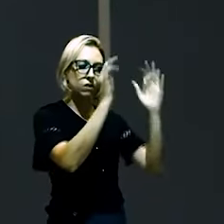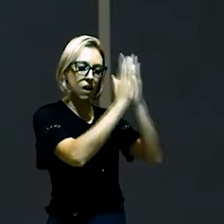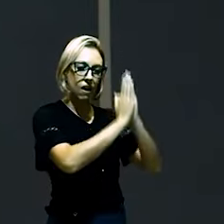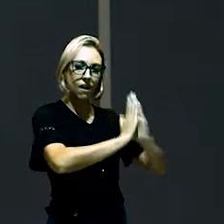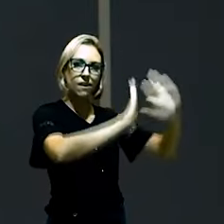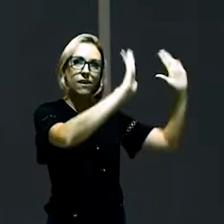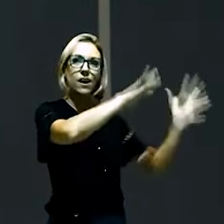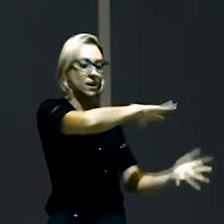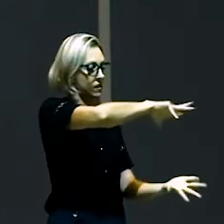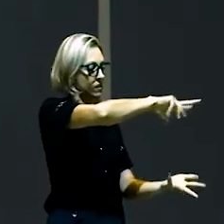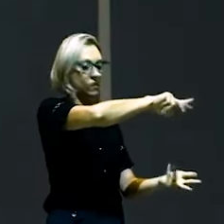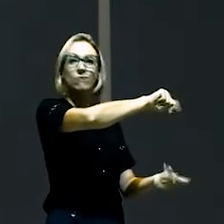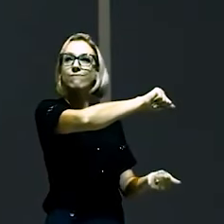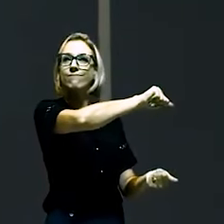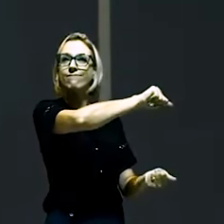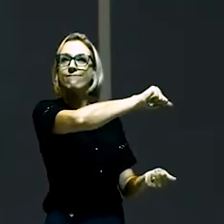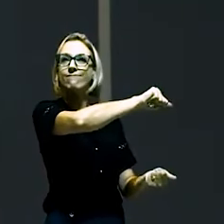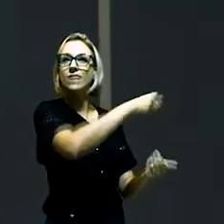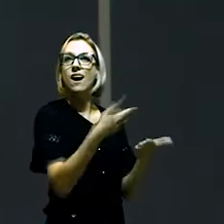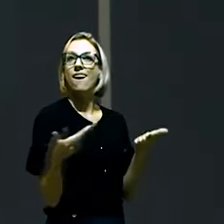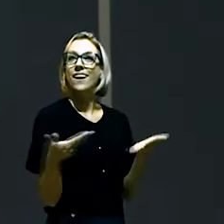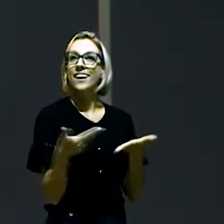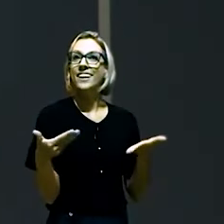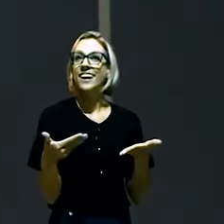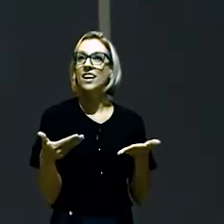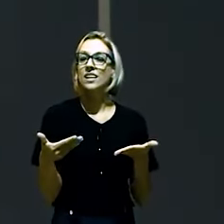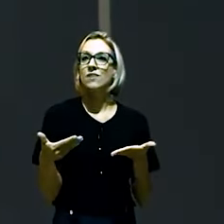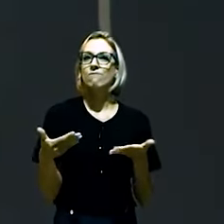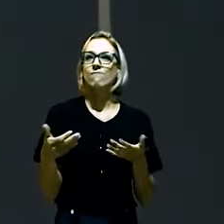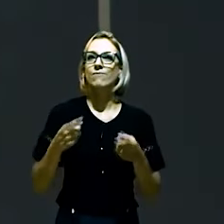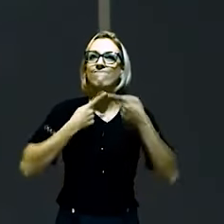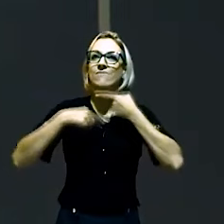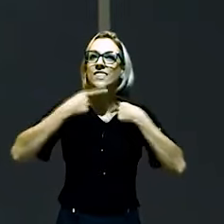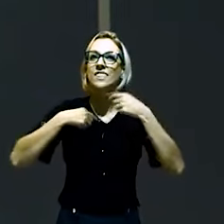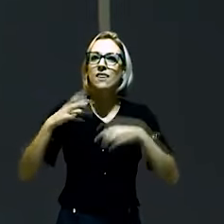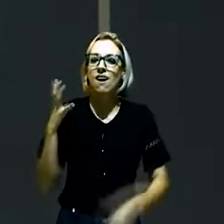e agora está querendo correr atrás do prejuízo. Glória a Deus que Deus se tocou para isso,